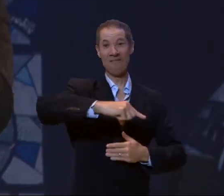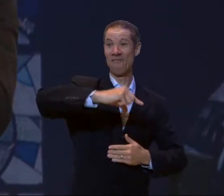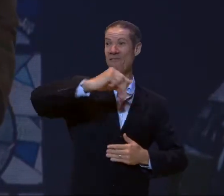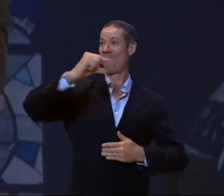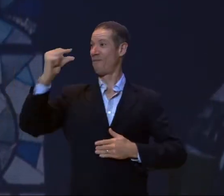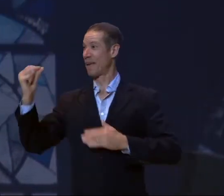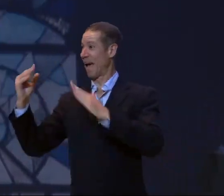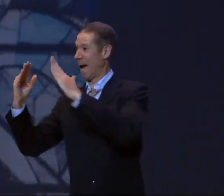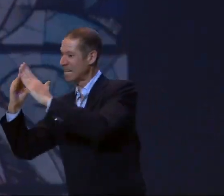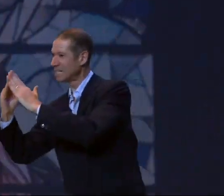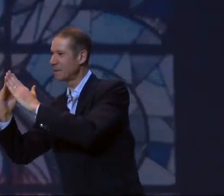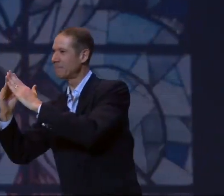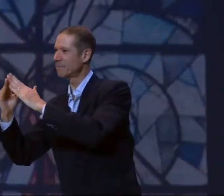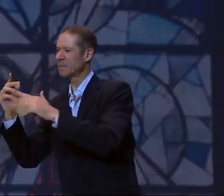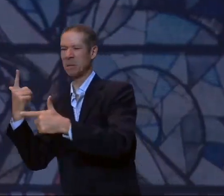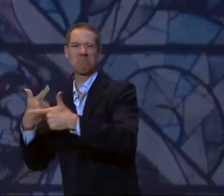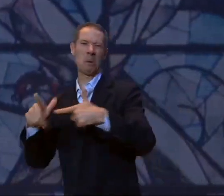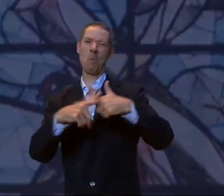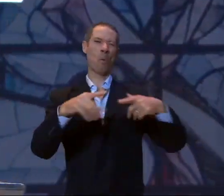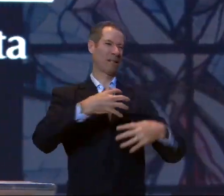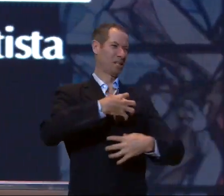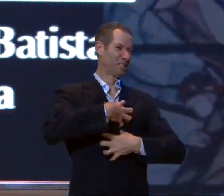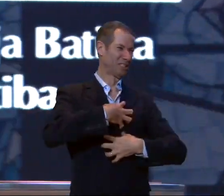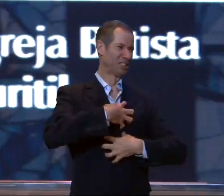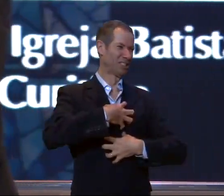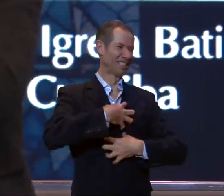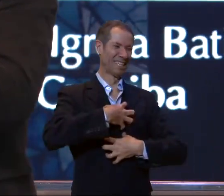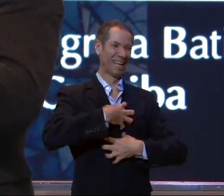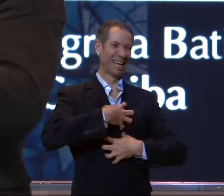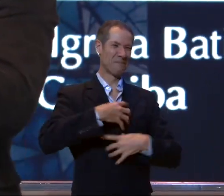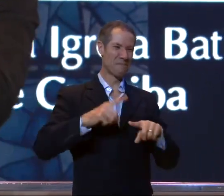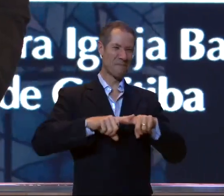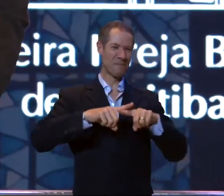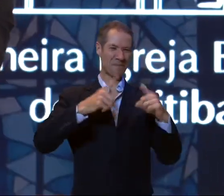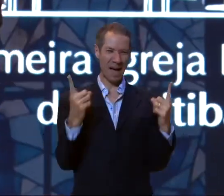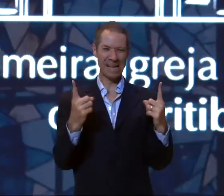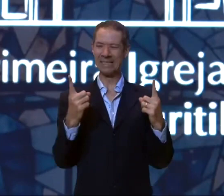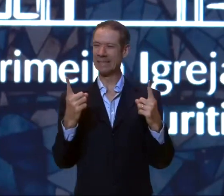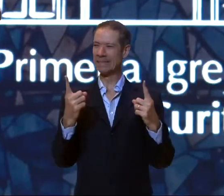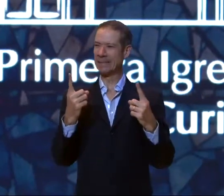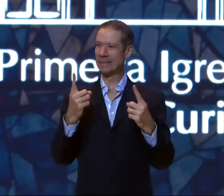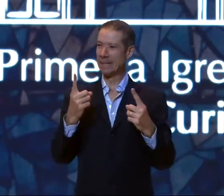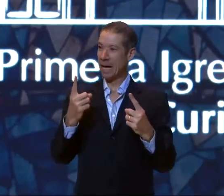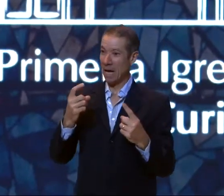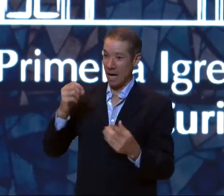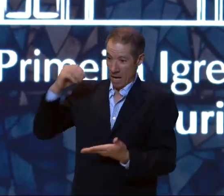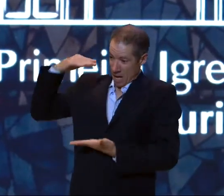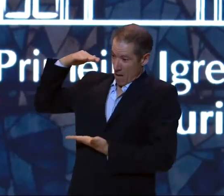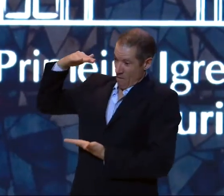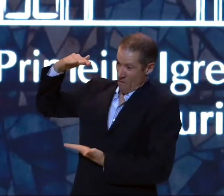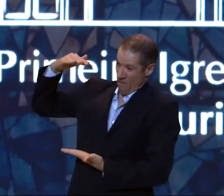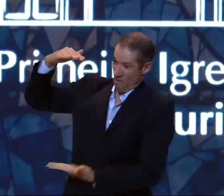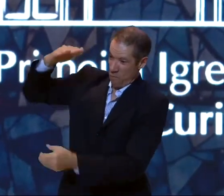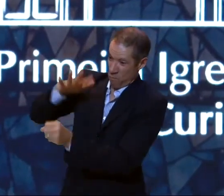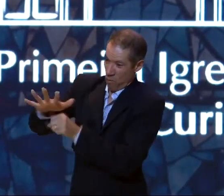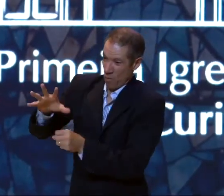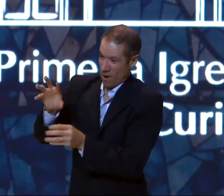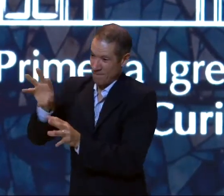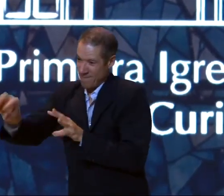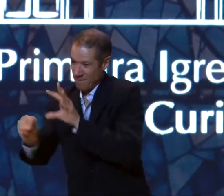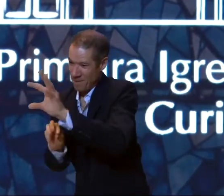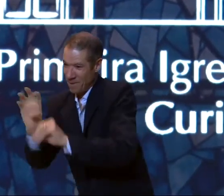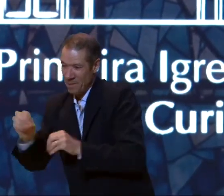daqui, não importa o que você está sentindo, mas você vai distribuir graça e paz aonde